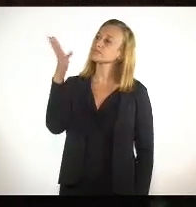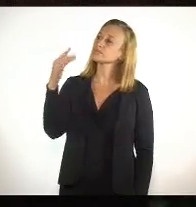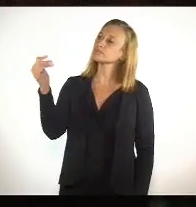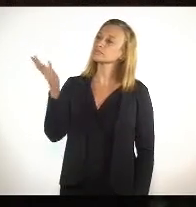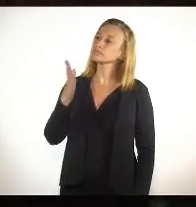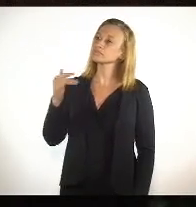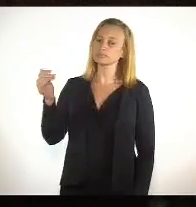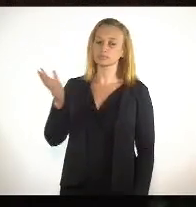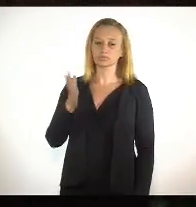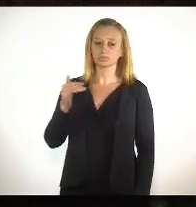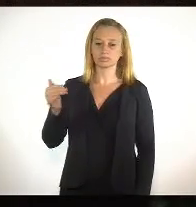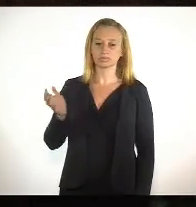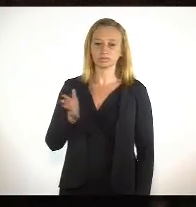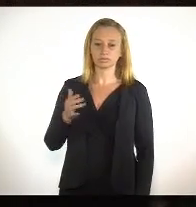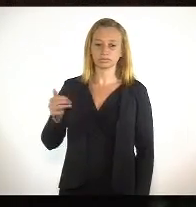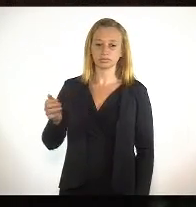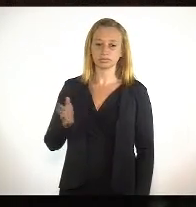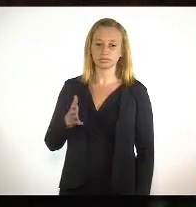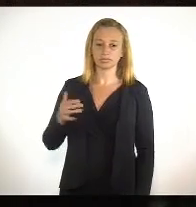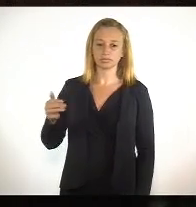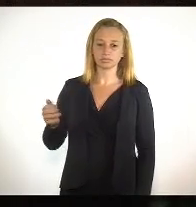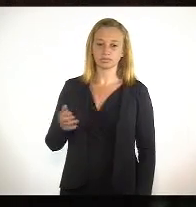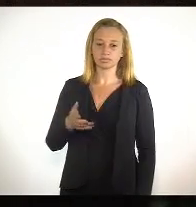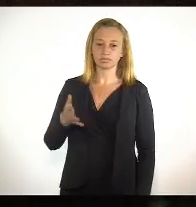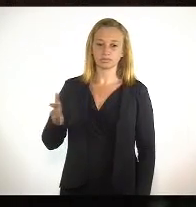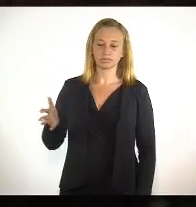Brasil, ninguém te